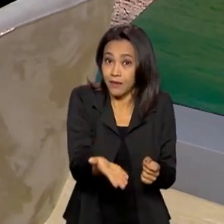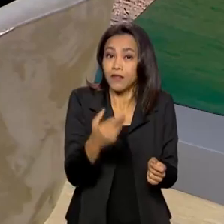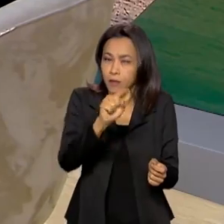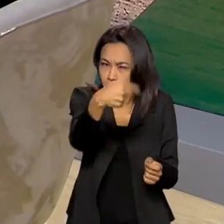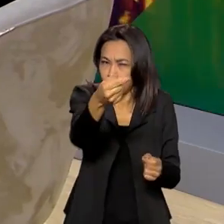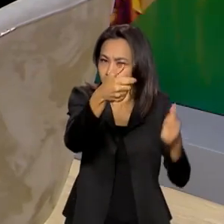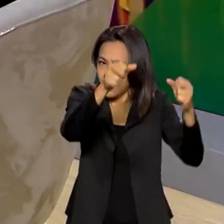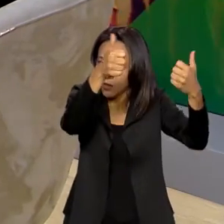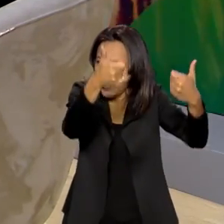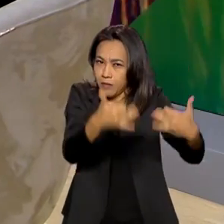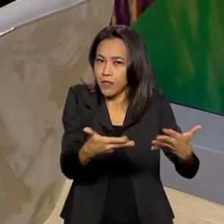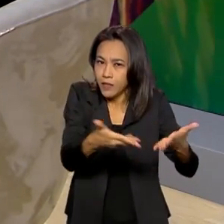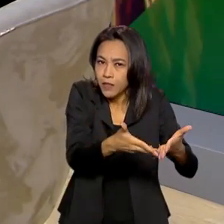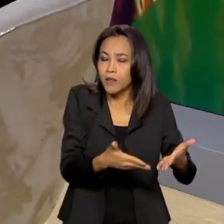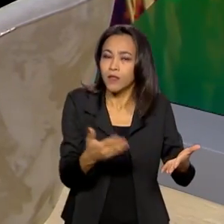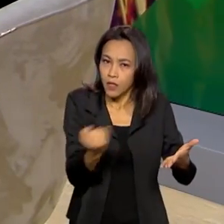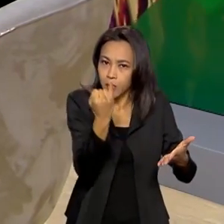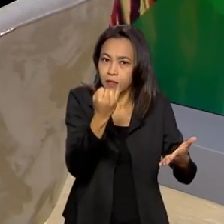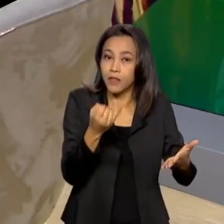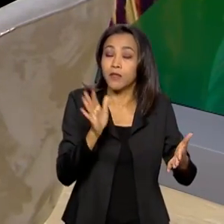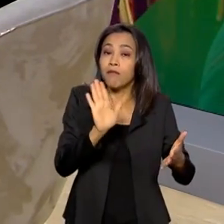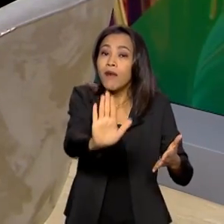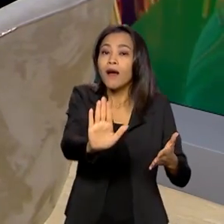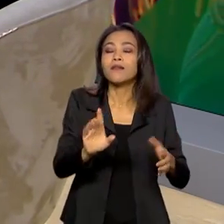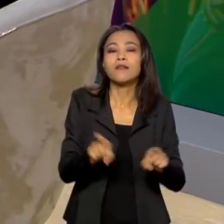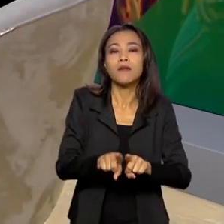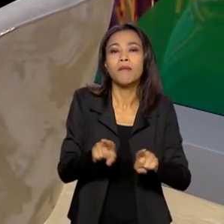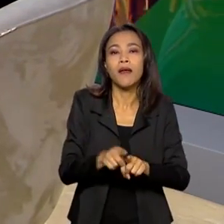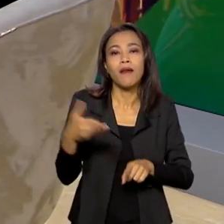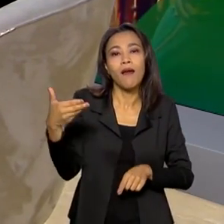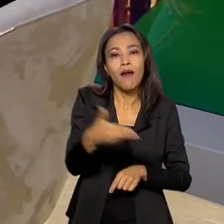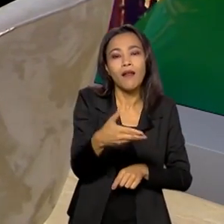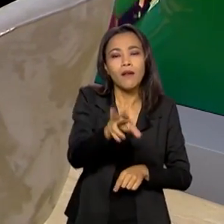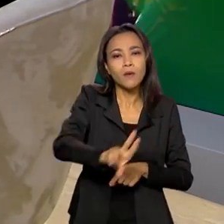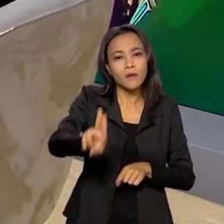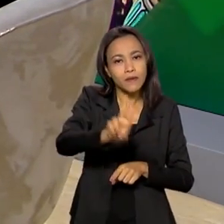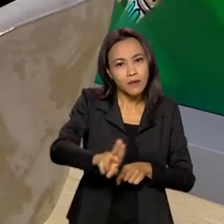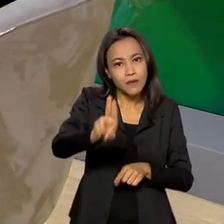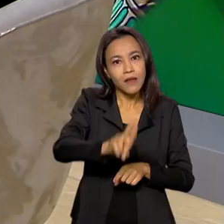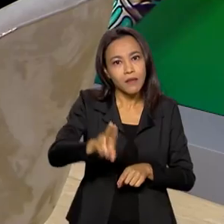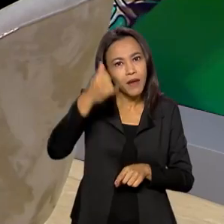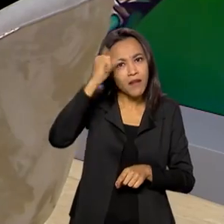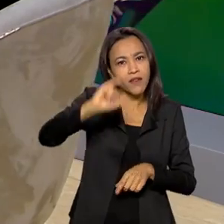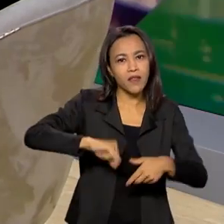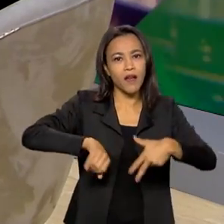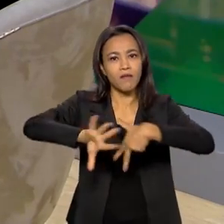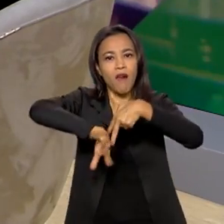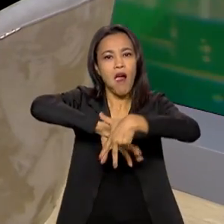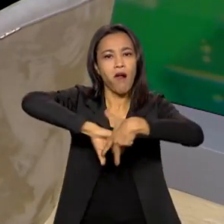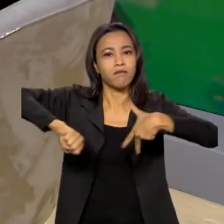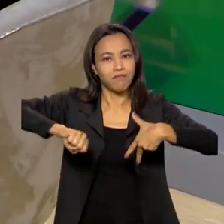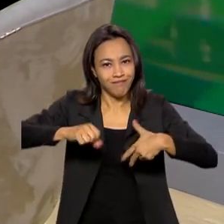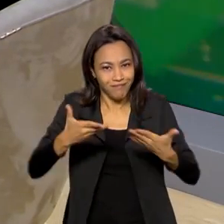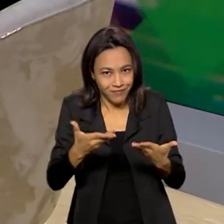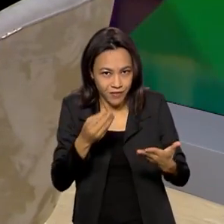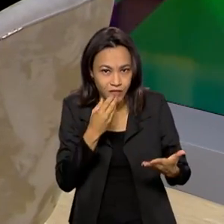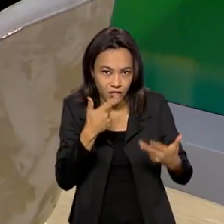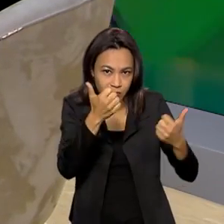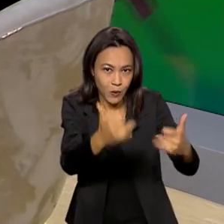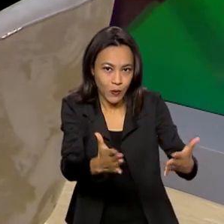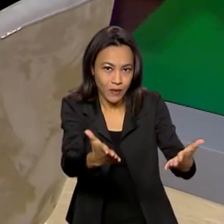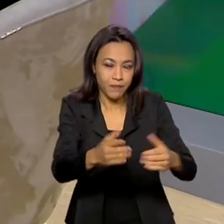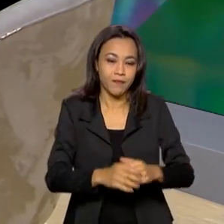também é essencial hoje mas também ela é utilizada para prevenir fraudes como o senhor falou sim a